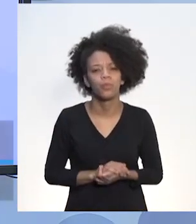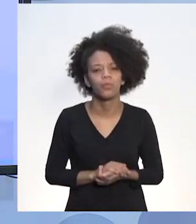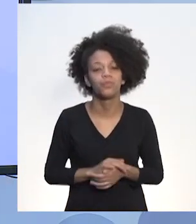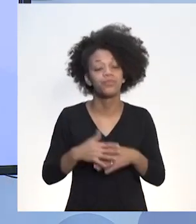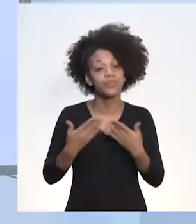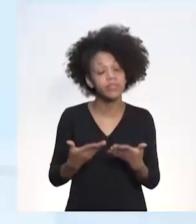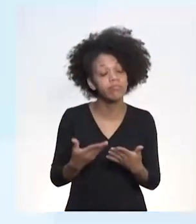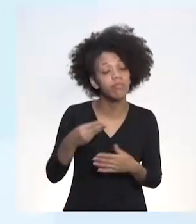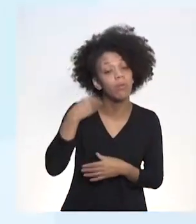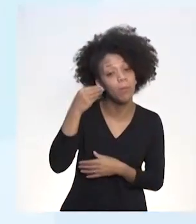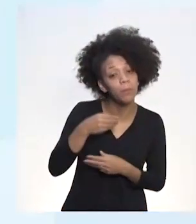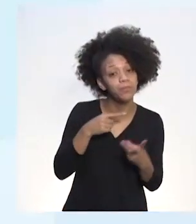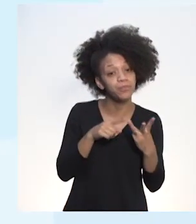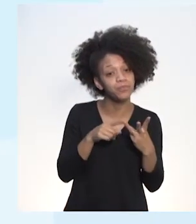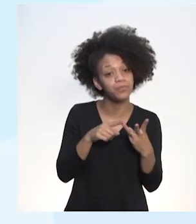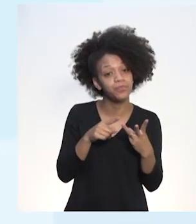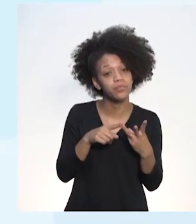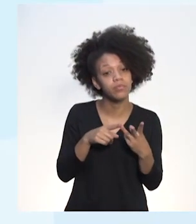o experimento